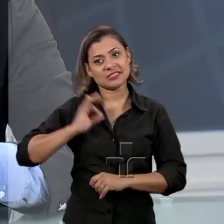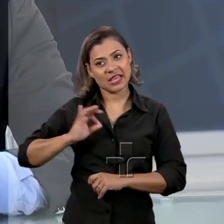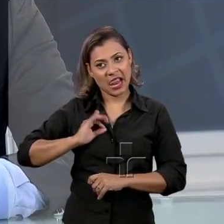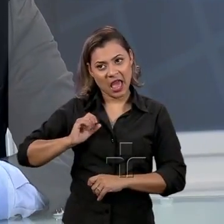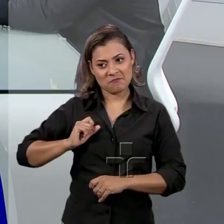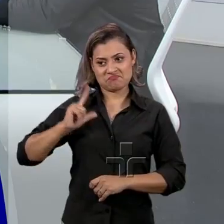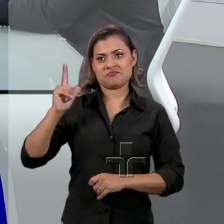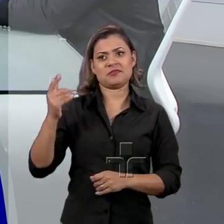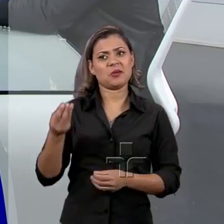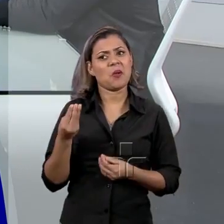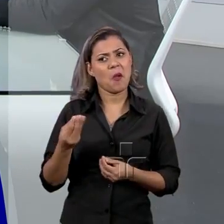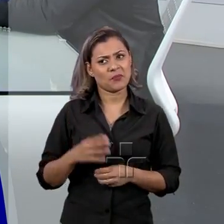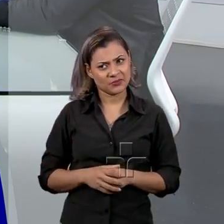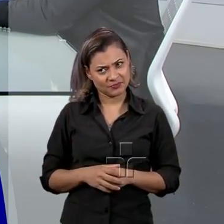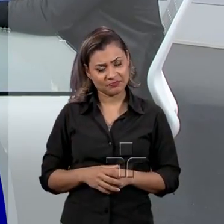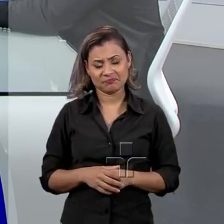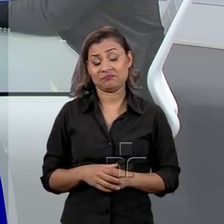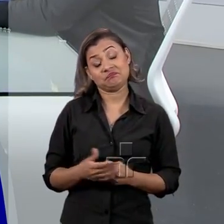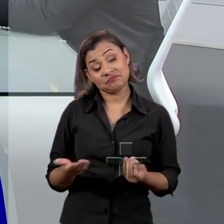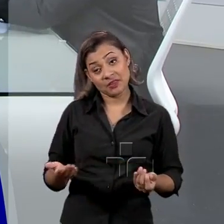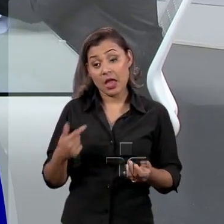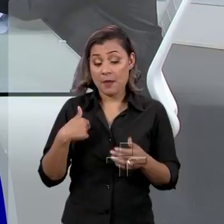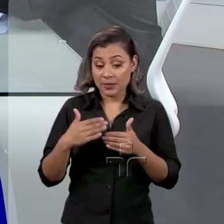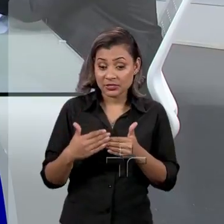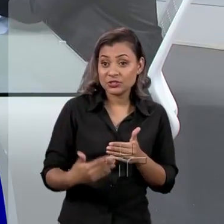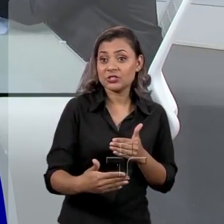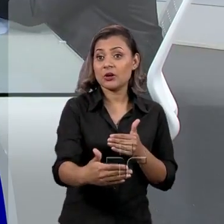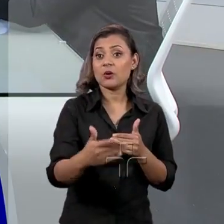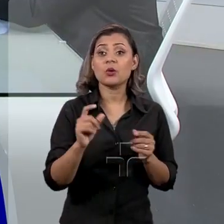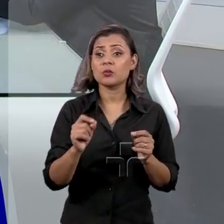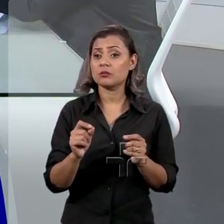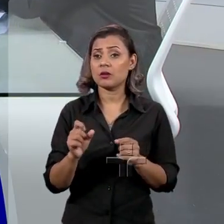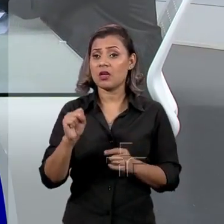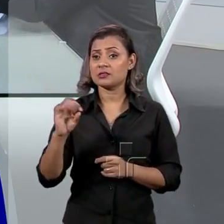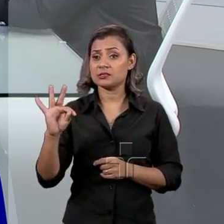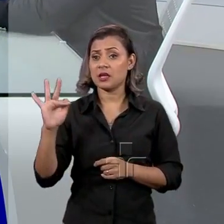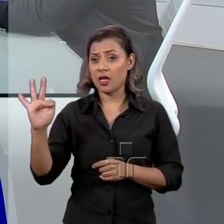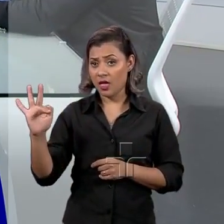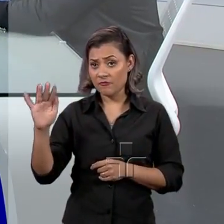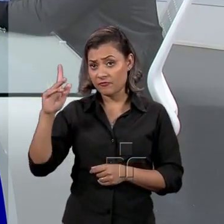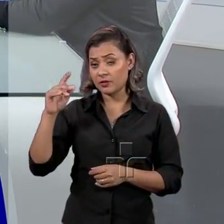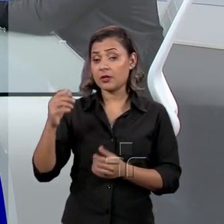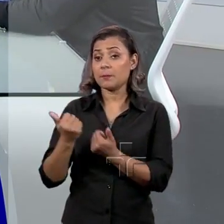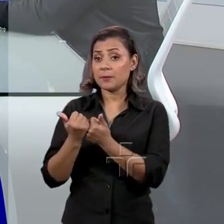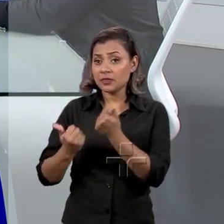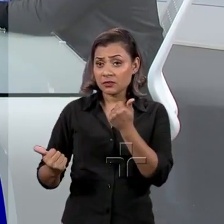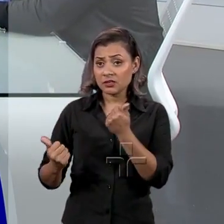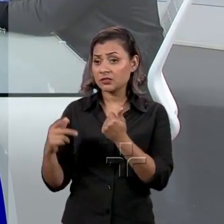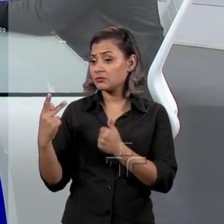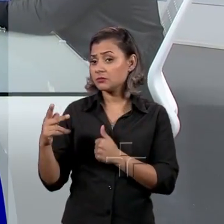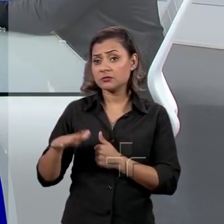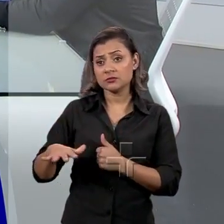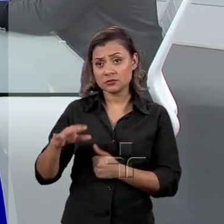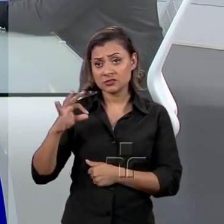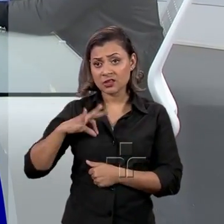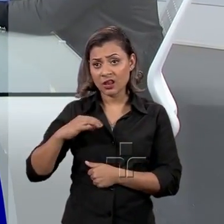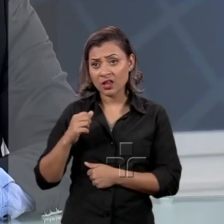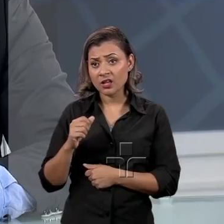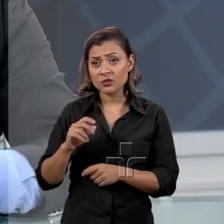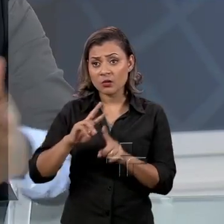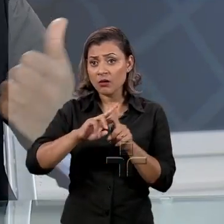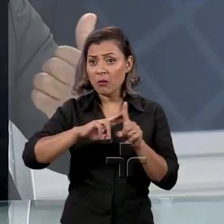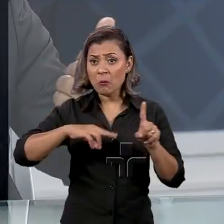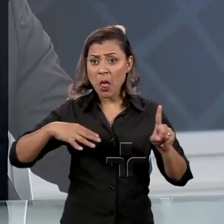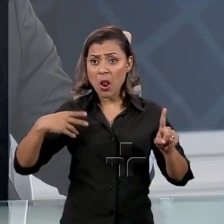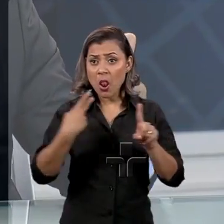Nós estamos dizendo que, a partir de agora, então, um ministro do Supremo, um membro do Judiciário vai ganhar quase 20 vezes